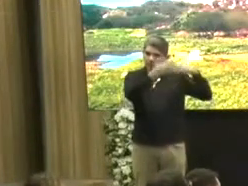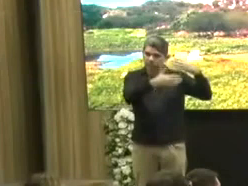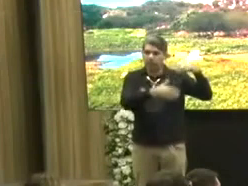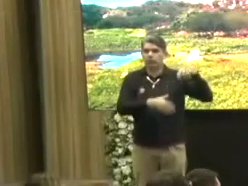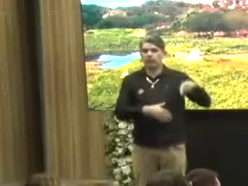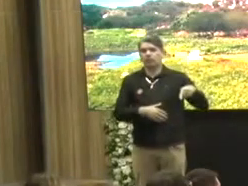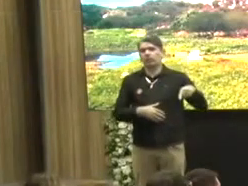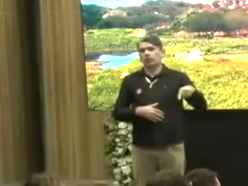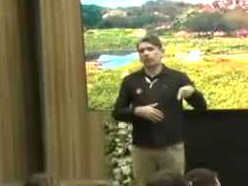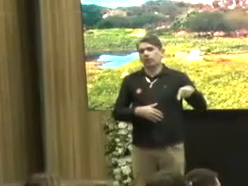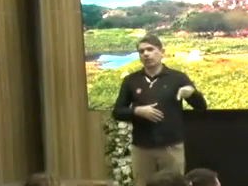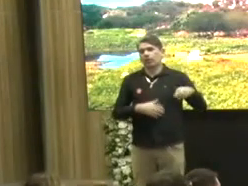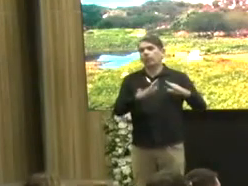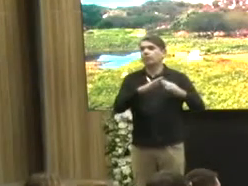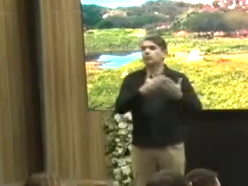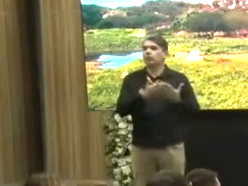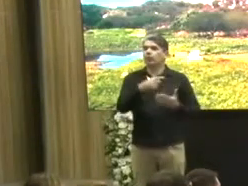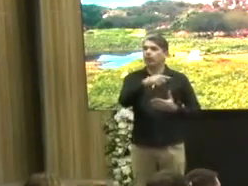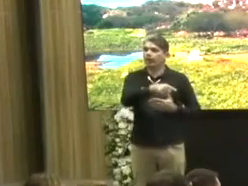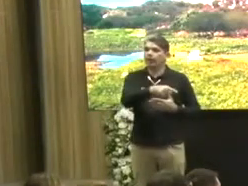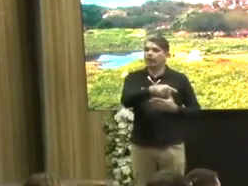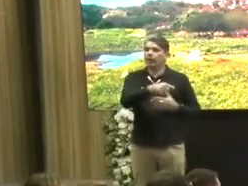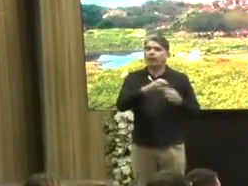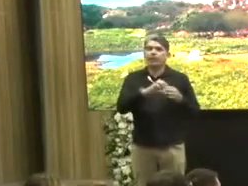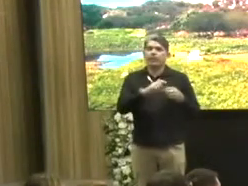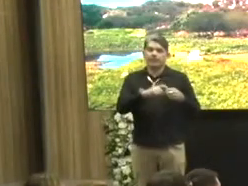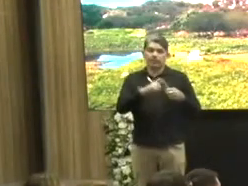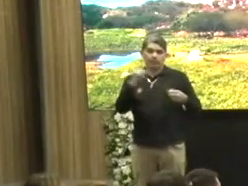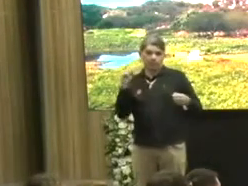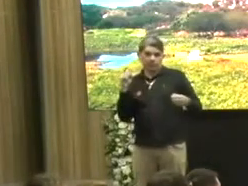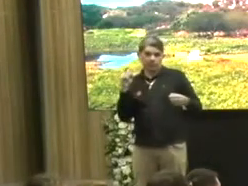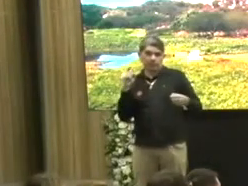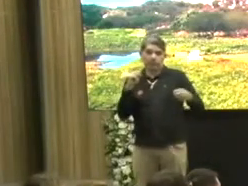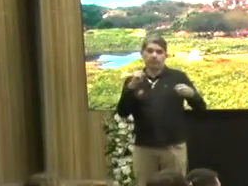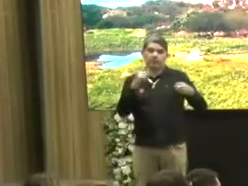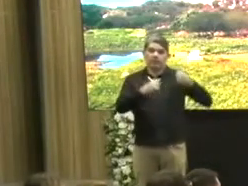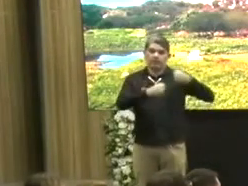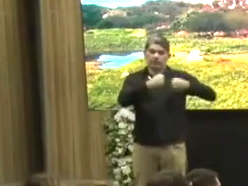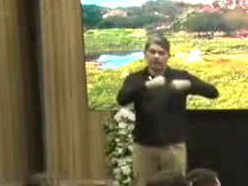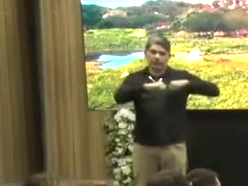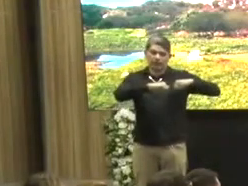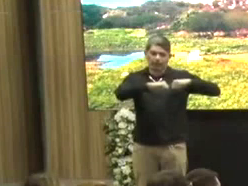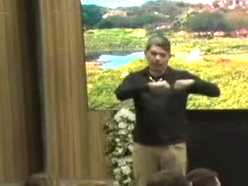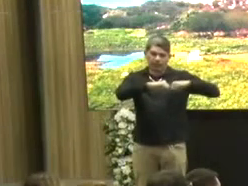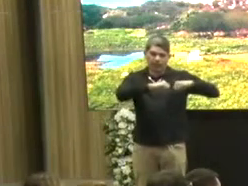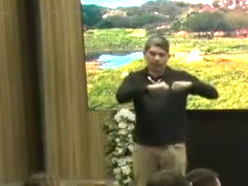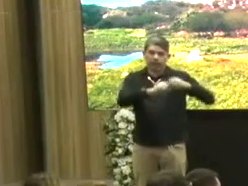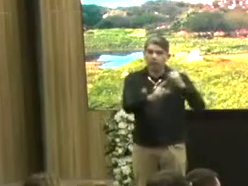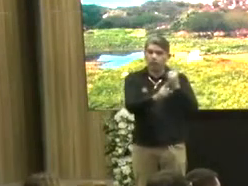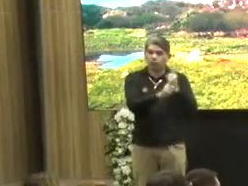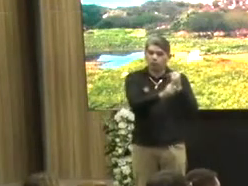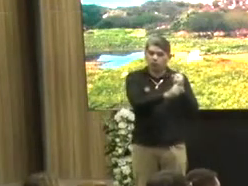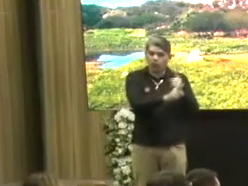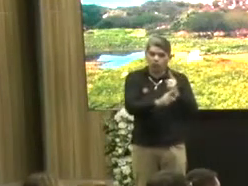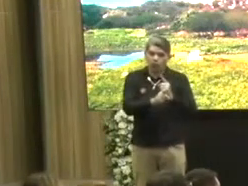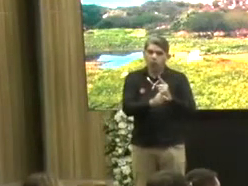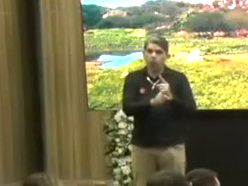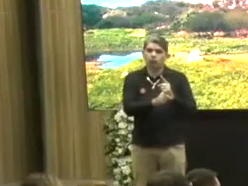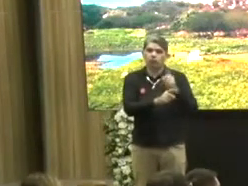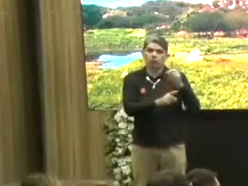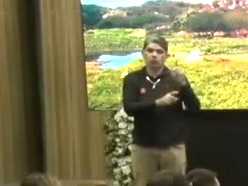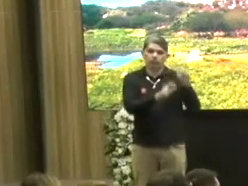escola, independente de qualquer debate, ela é um encontro de gente que se organiza cotidianamente.